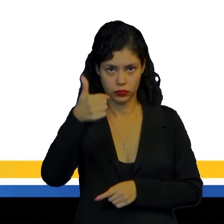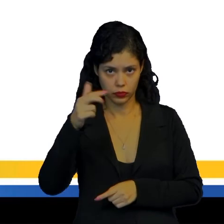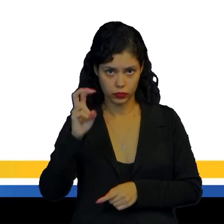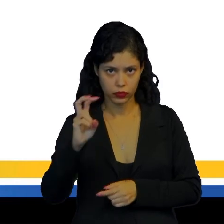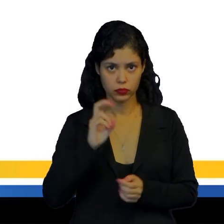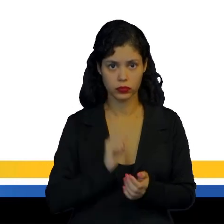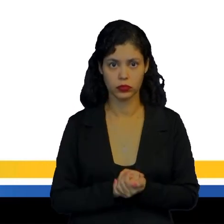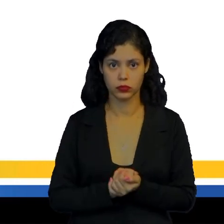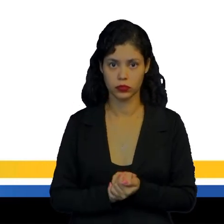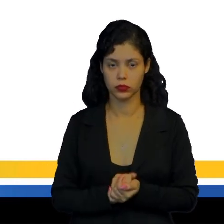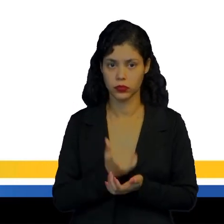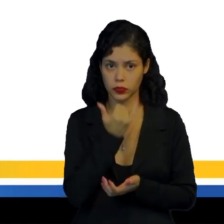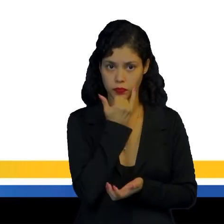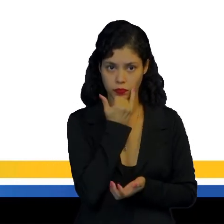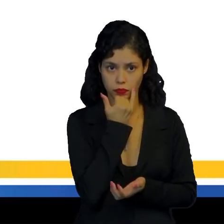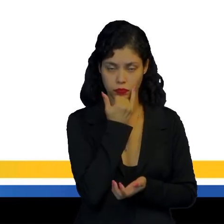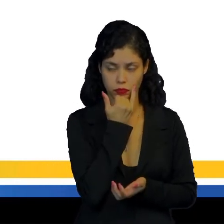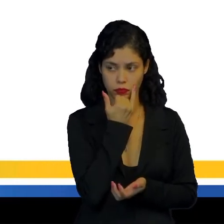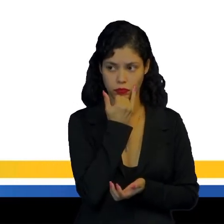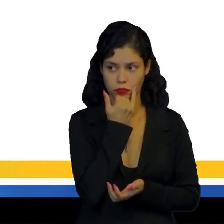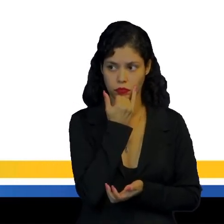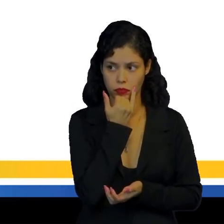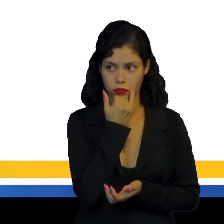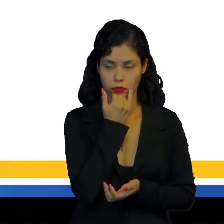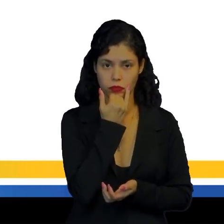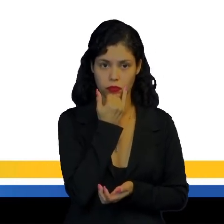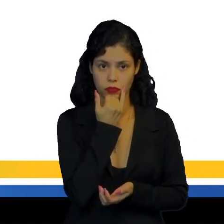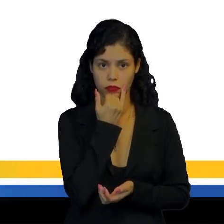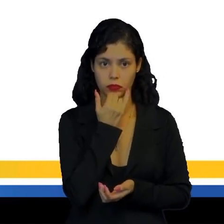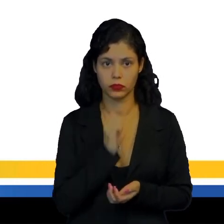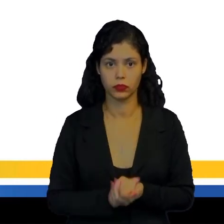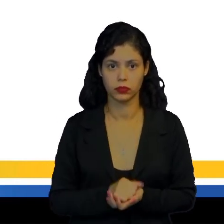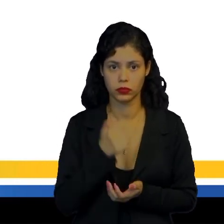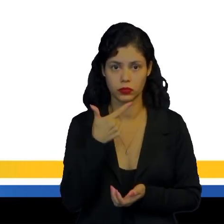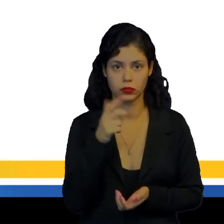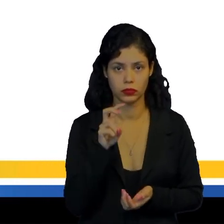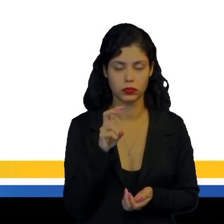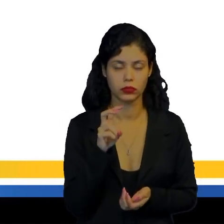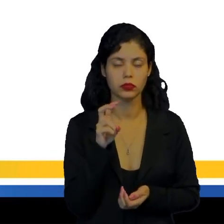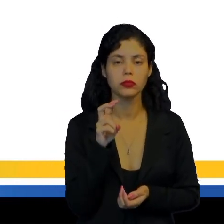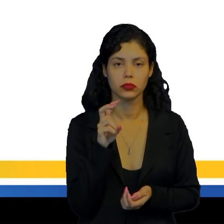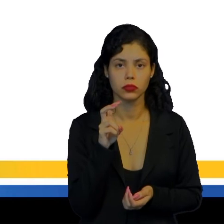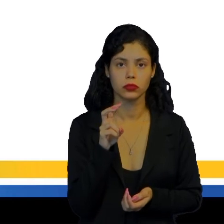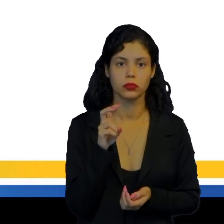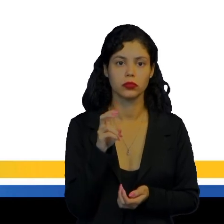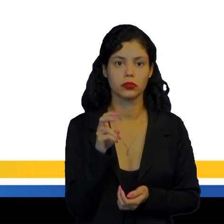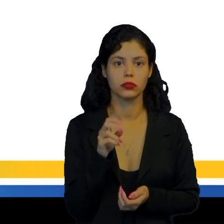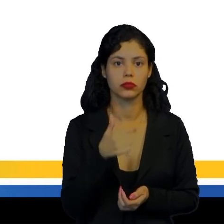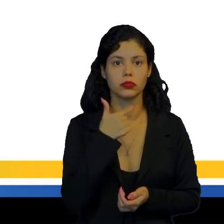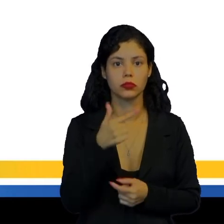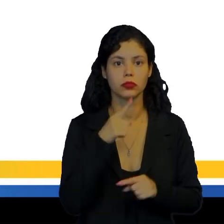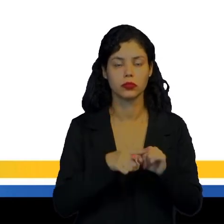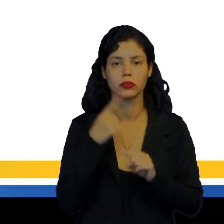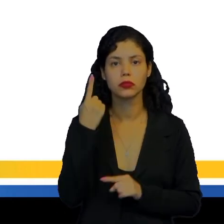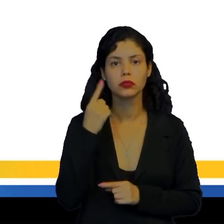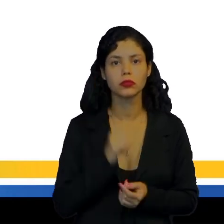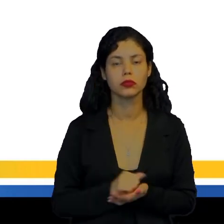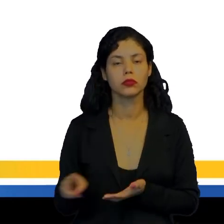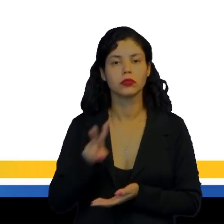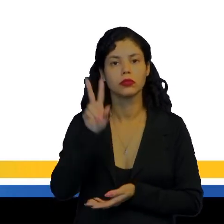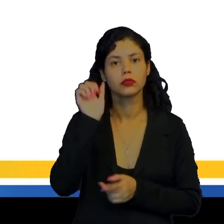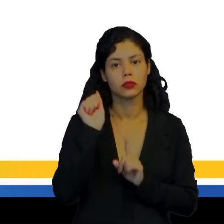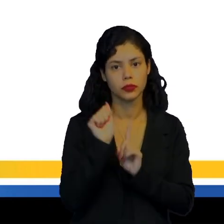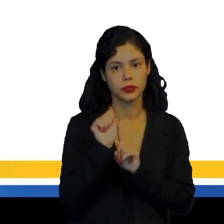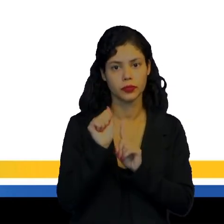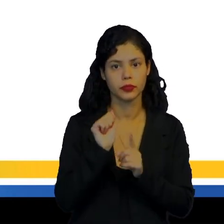foi encontrado, desculpa, o delta, que vai ser raiz de 25, sobre 2 vezes 1, que é o valor de